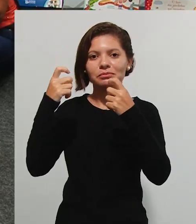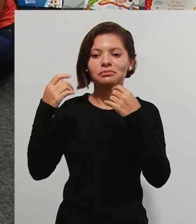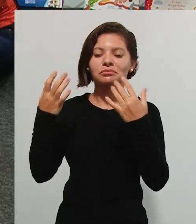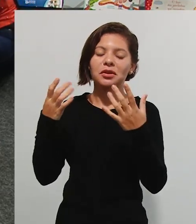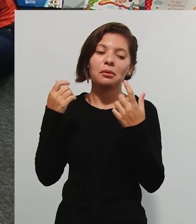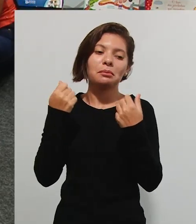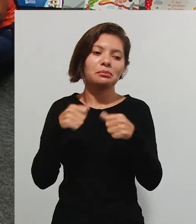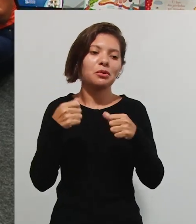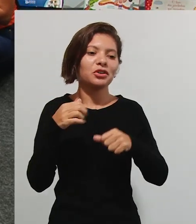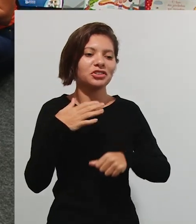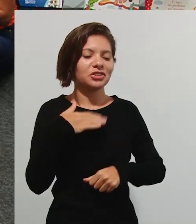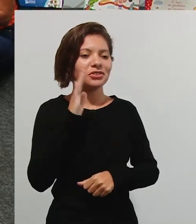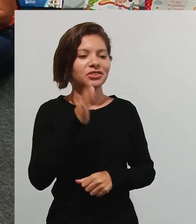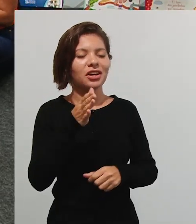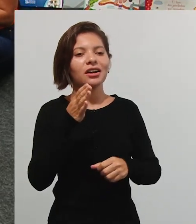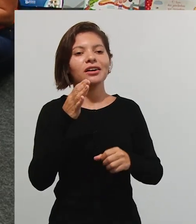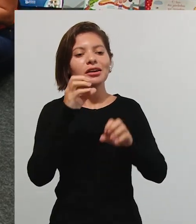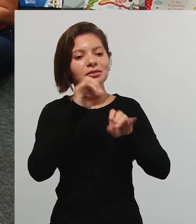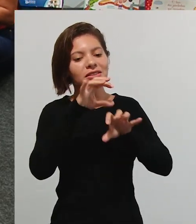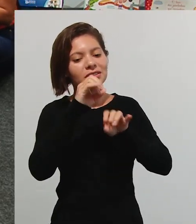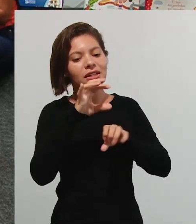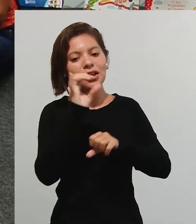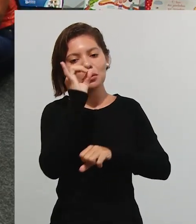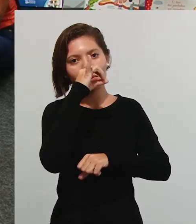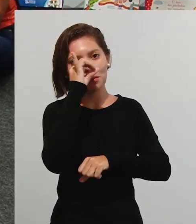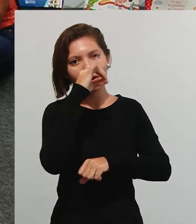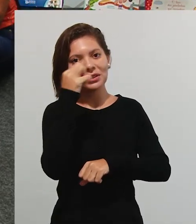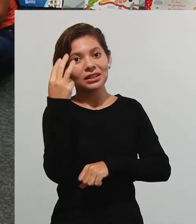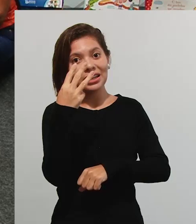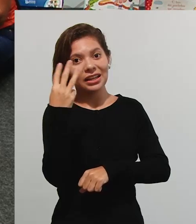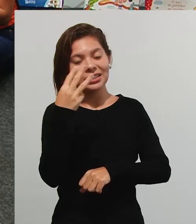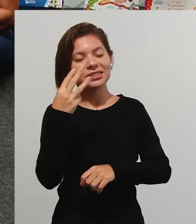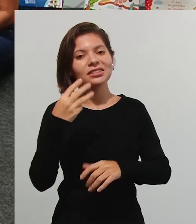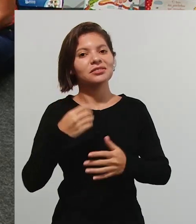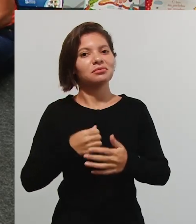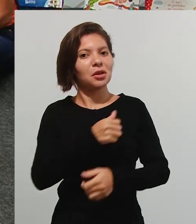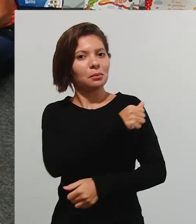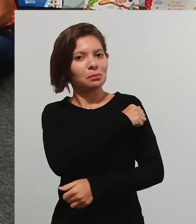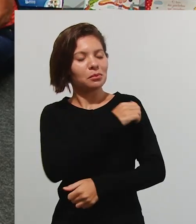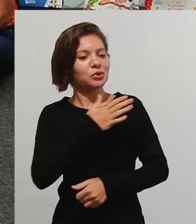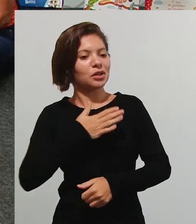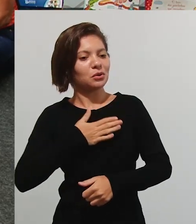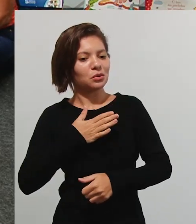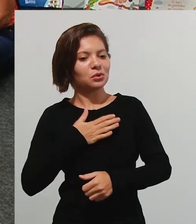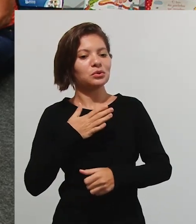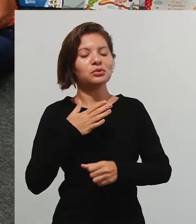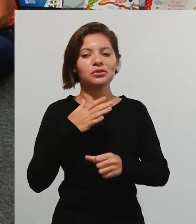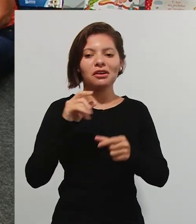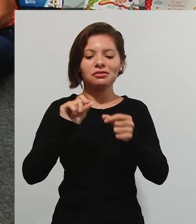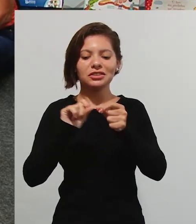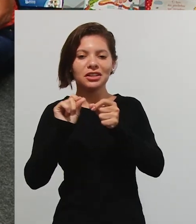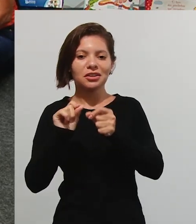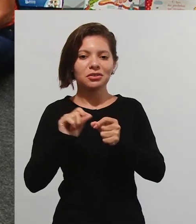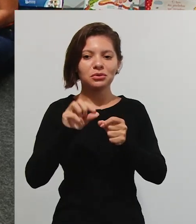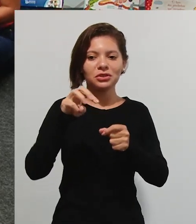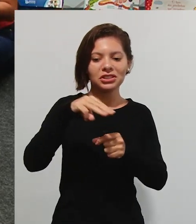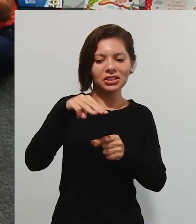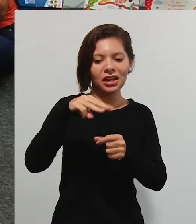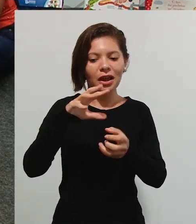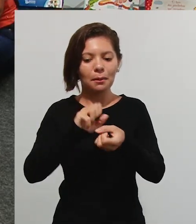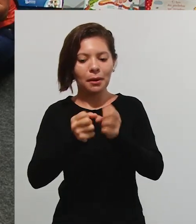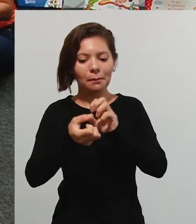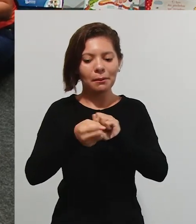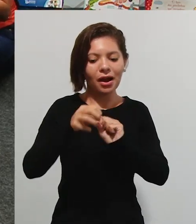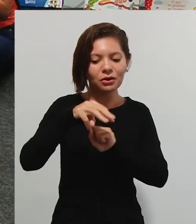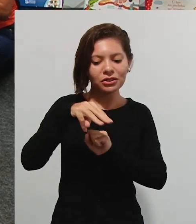conhecida, como eu já trabalhei os 3 porquinhos e eles confeccionaram os 3 porquinhos usando a massinha. Usando a massinha. Exatamente, fizeram